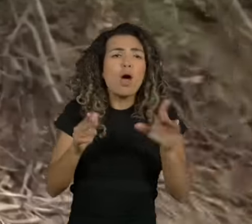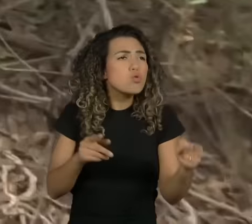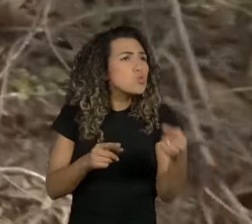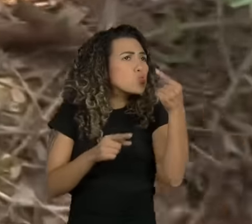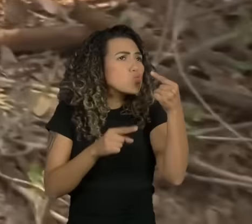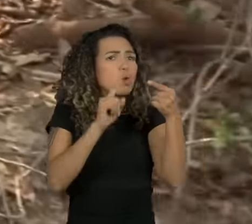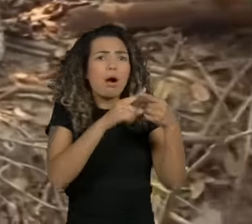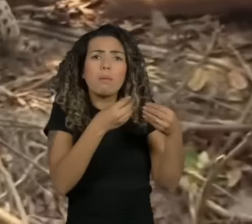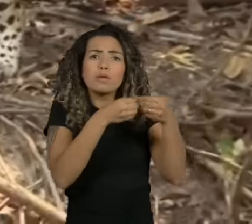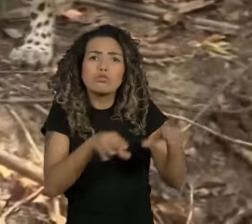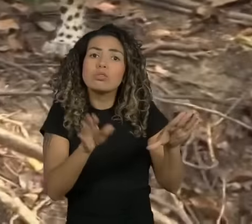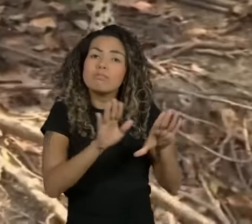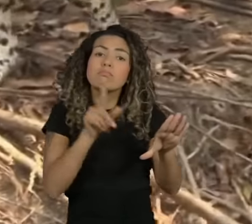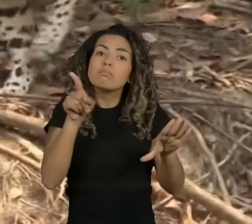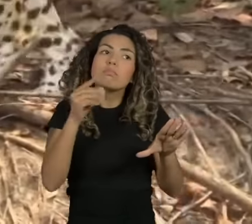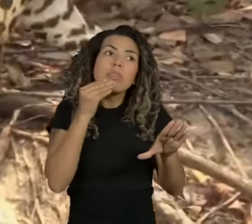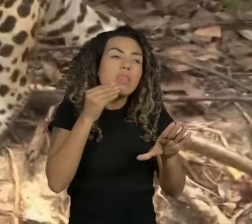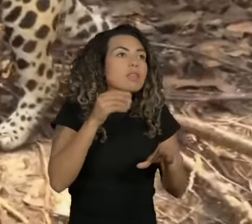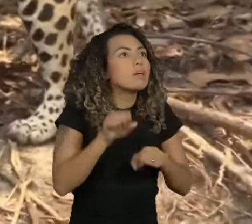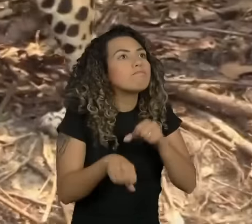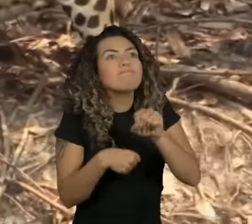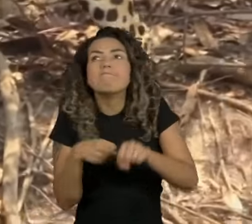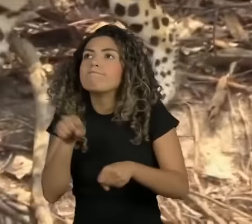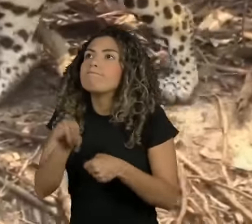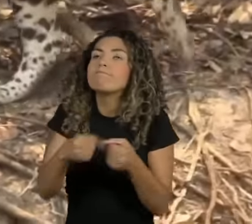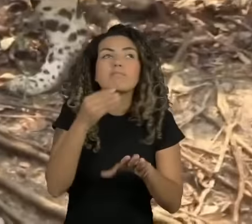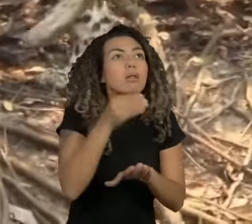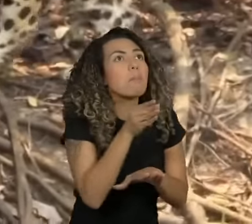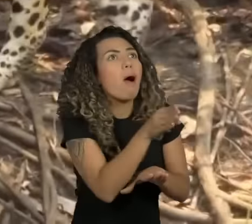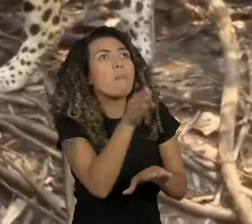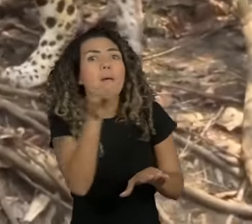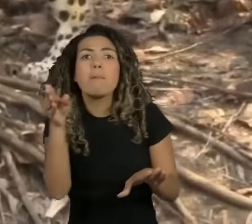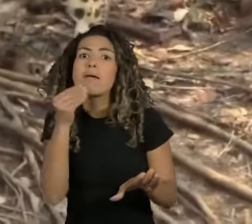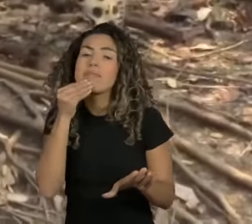procurar o que ele necessita para sobreviver.